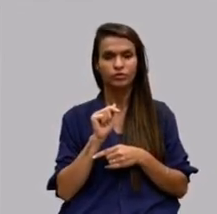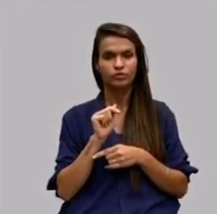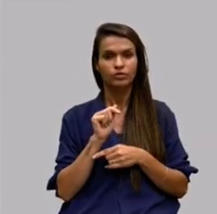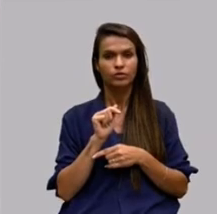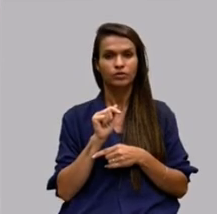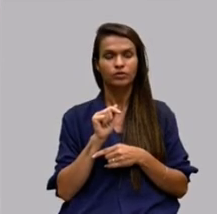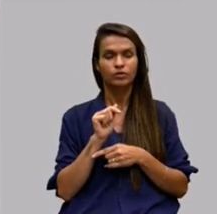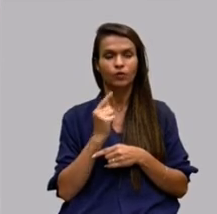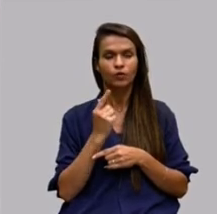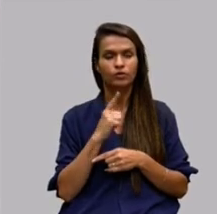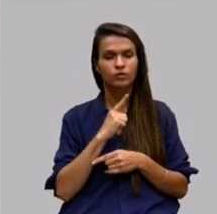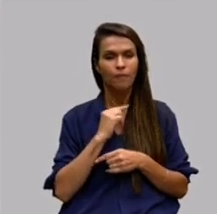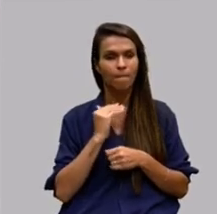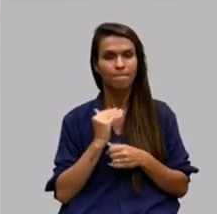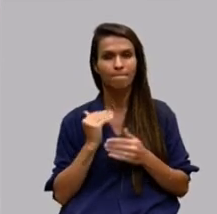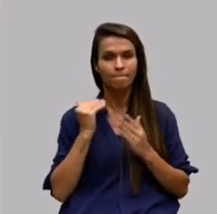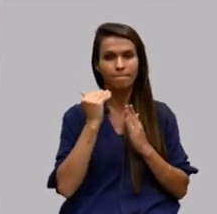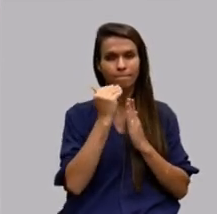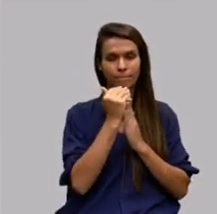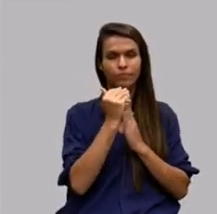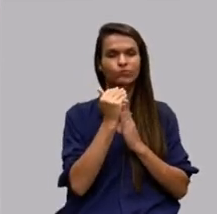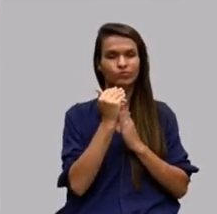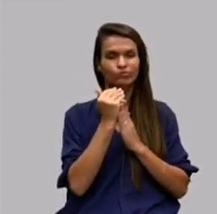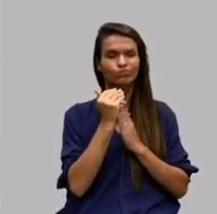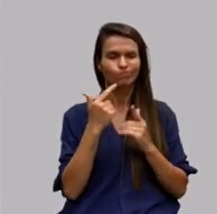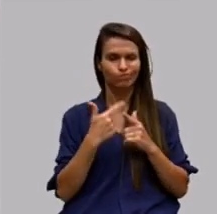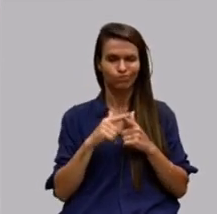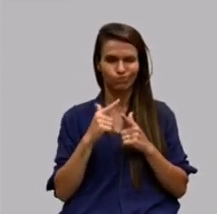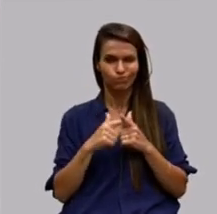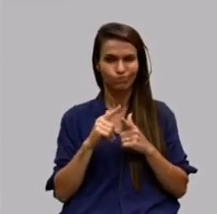tem maior situação delicada, né?